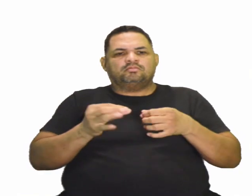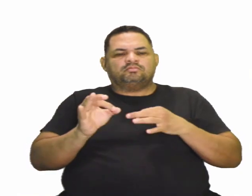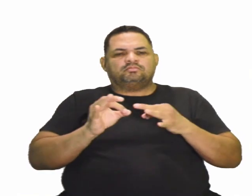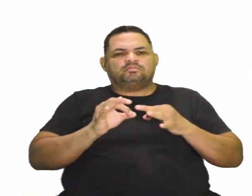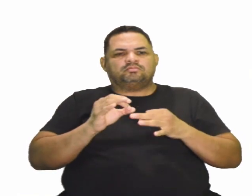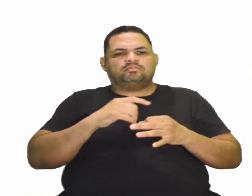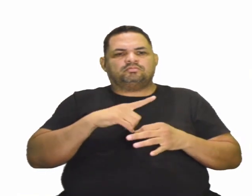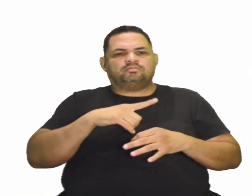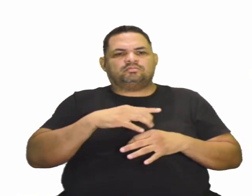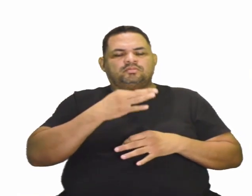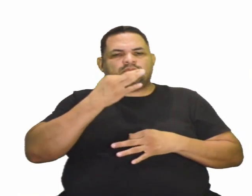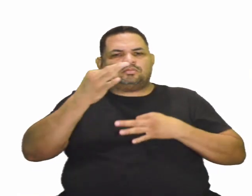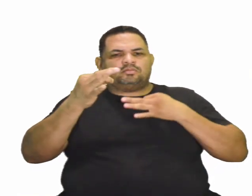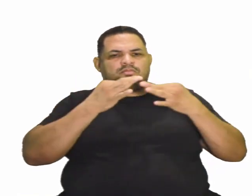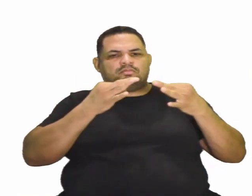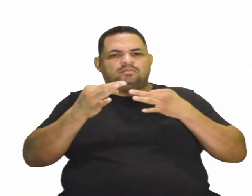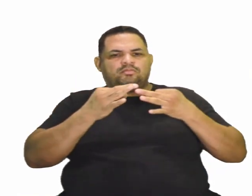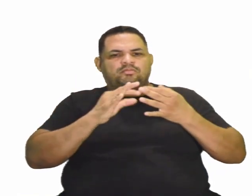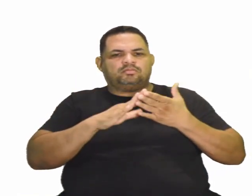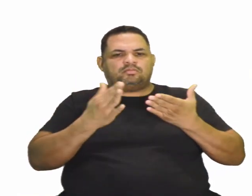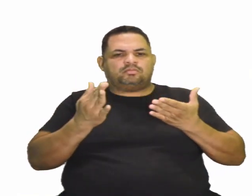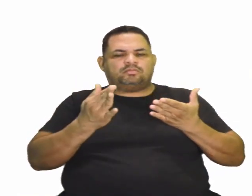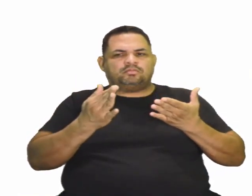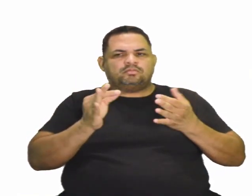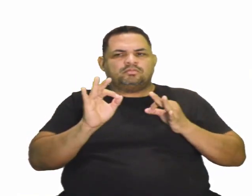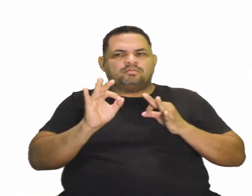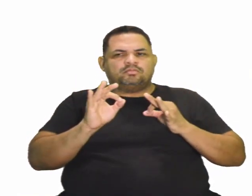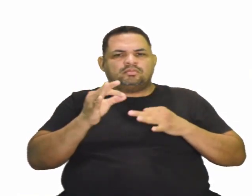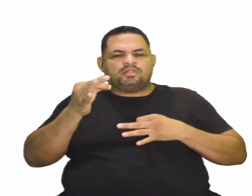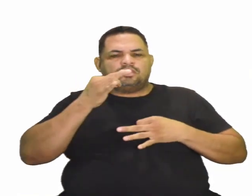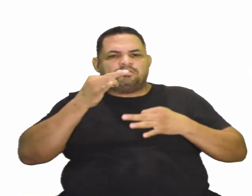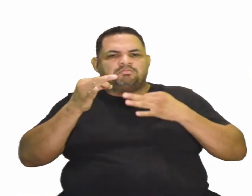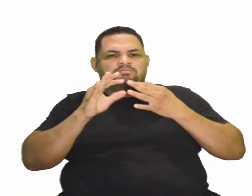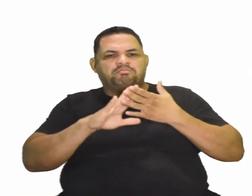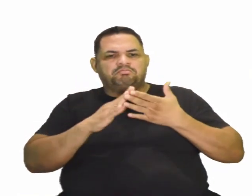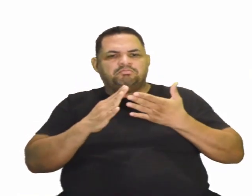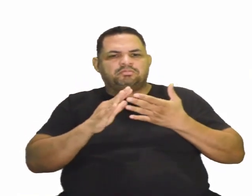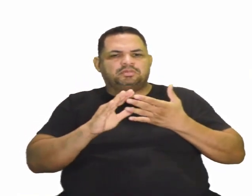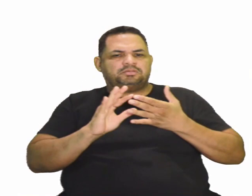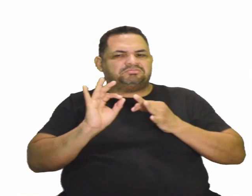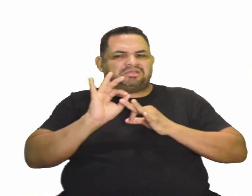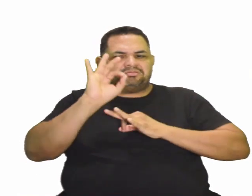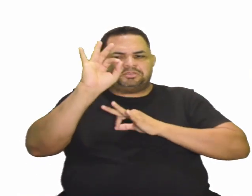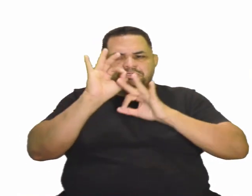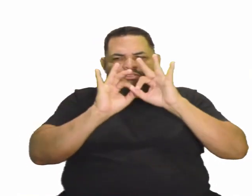algumas críticas em relação à proporção, né, que ele não deu muita simetria,